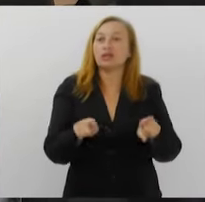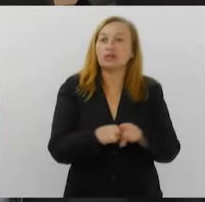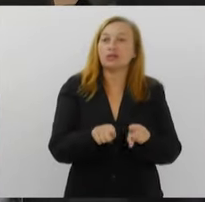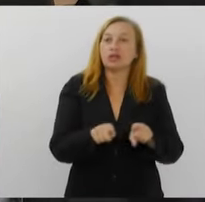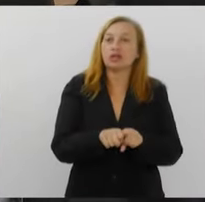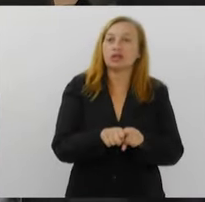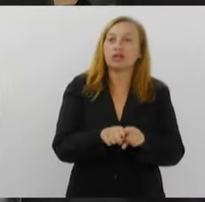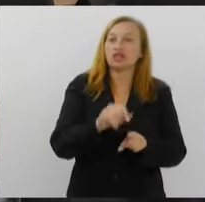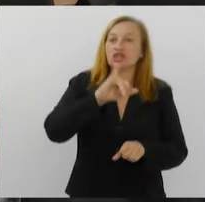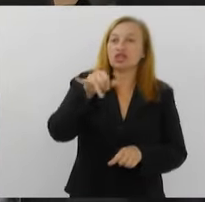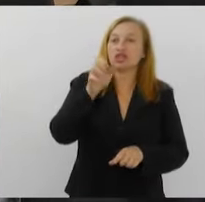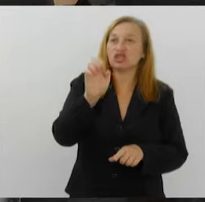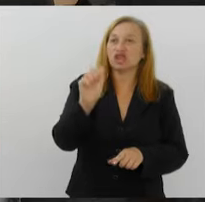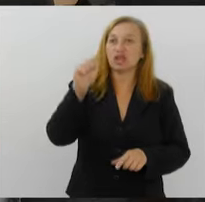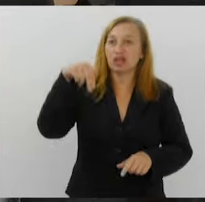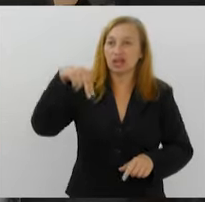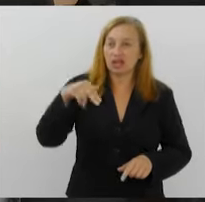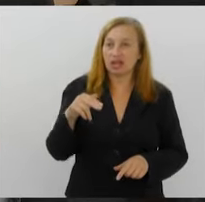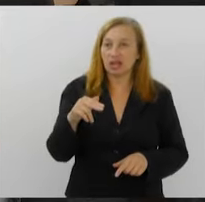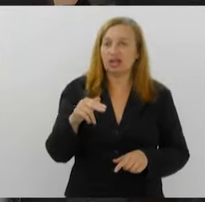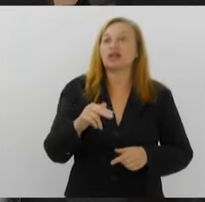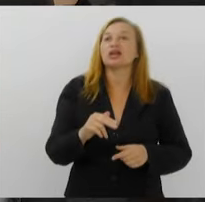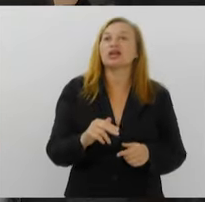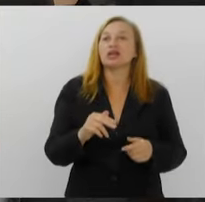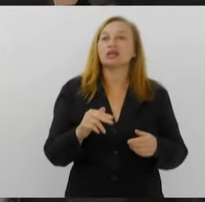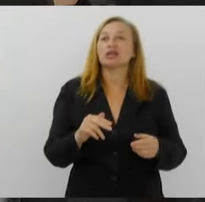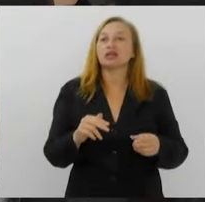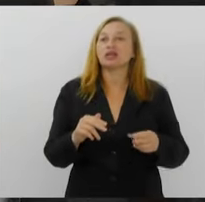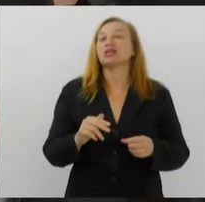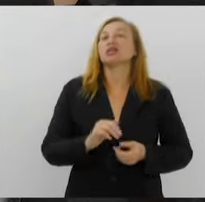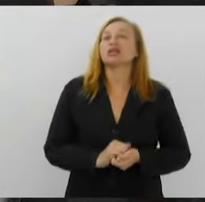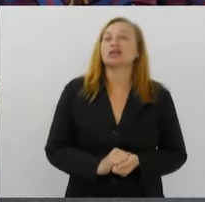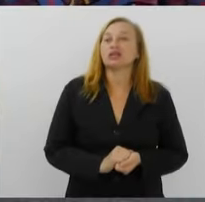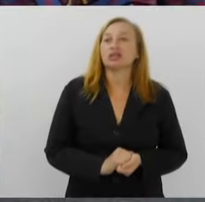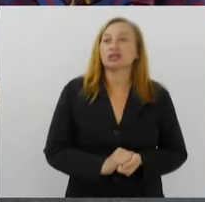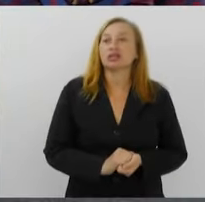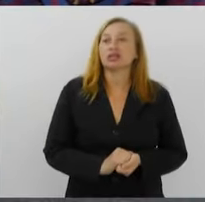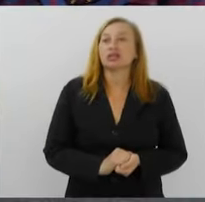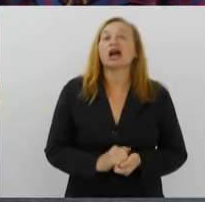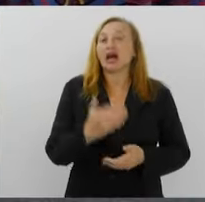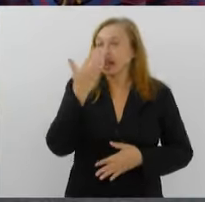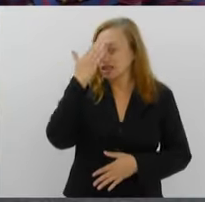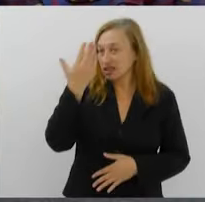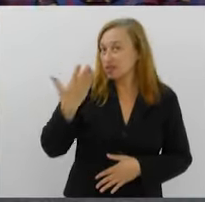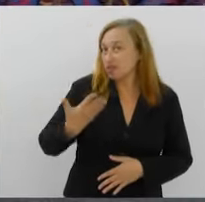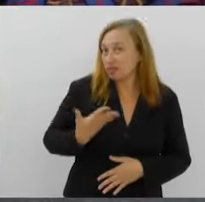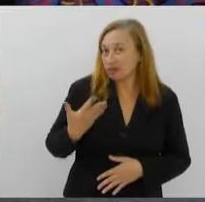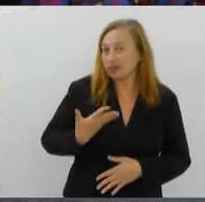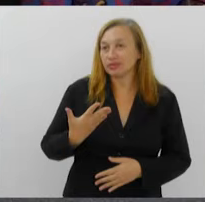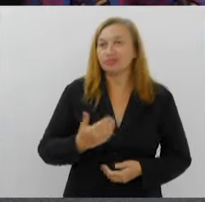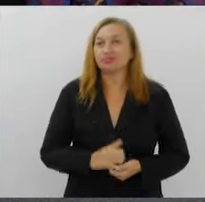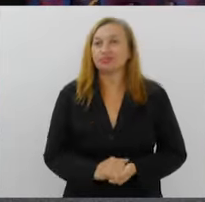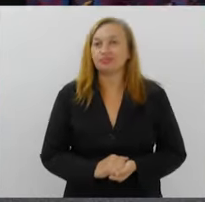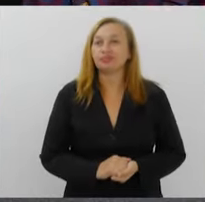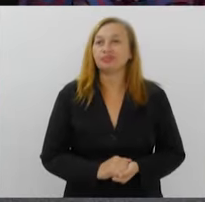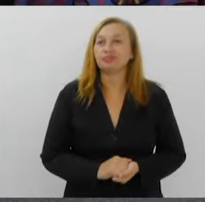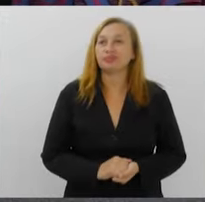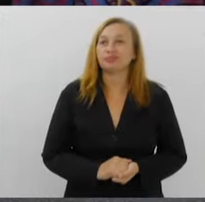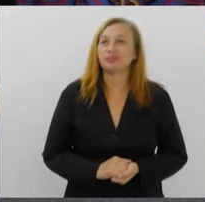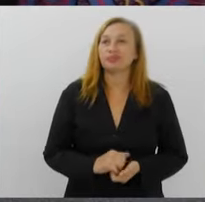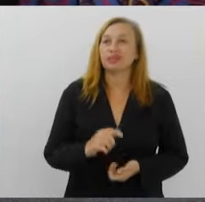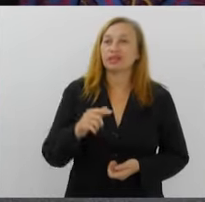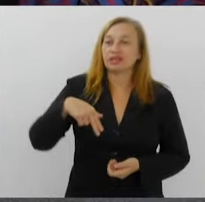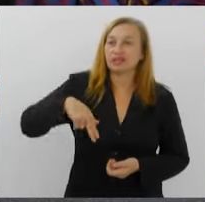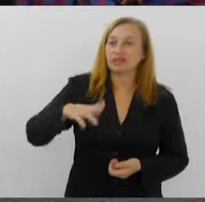Artes Marciais que ocorreu na Argentina agora em maio. E além disso, eu quero agradecer muito a um amigo que a vida me deu, que foi o